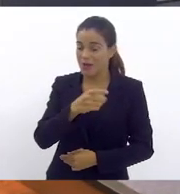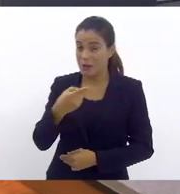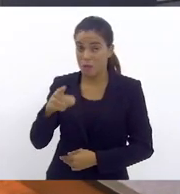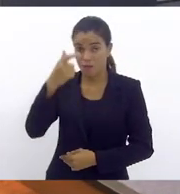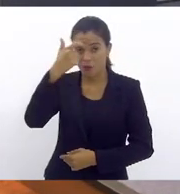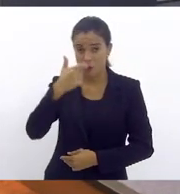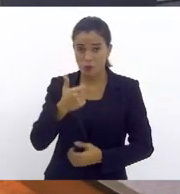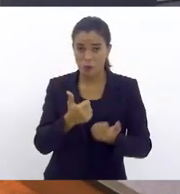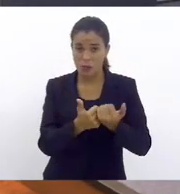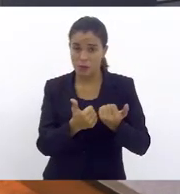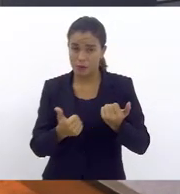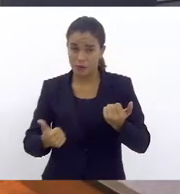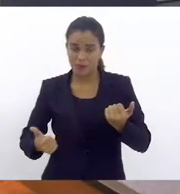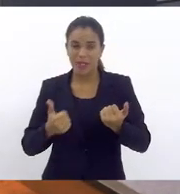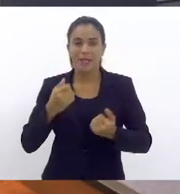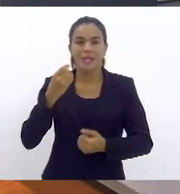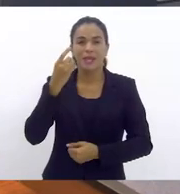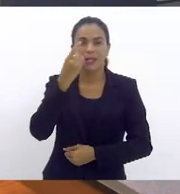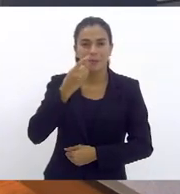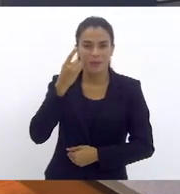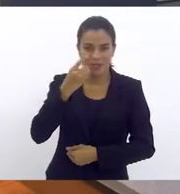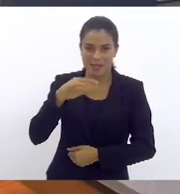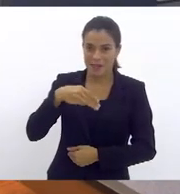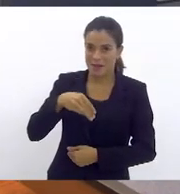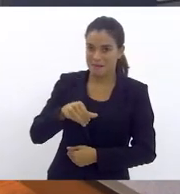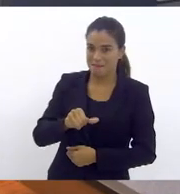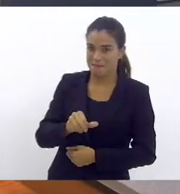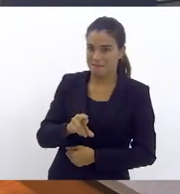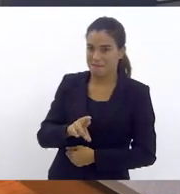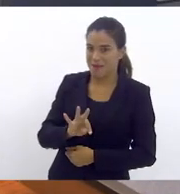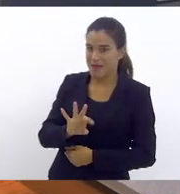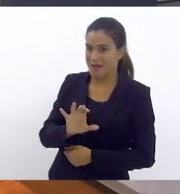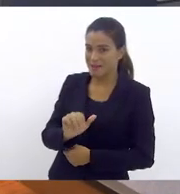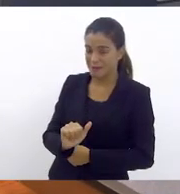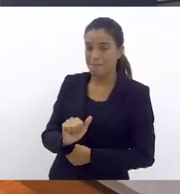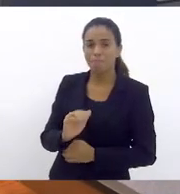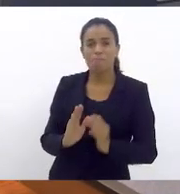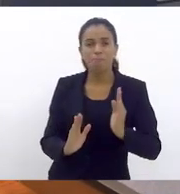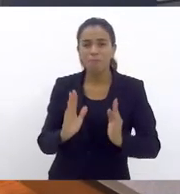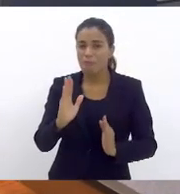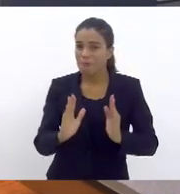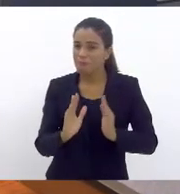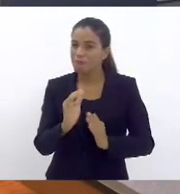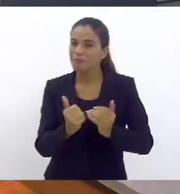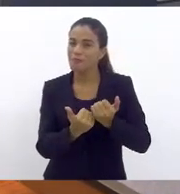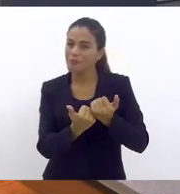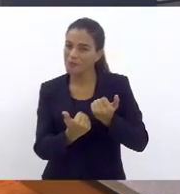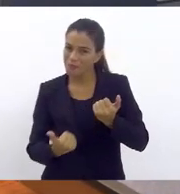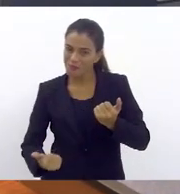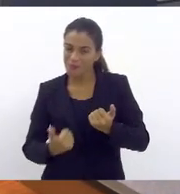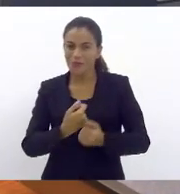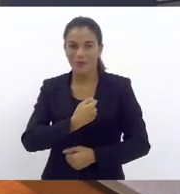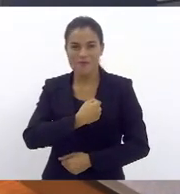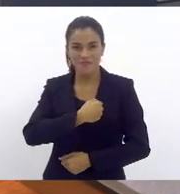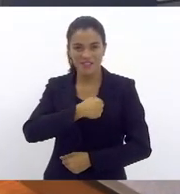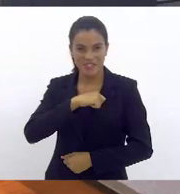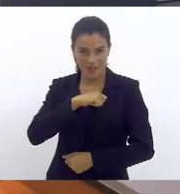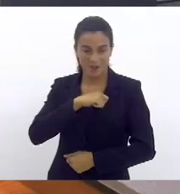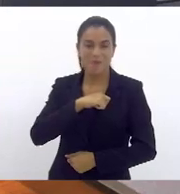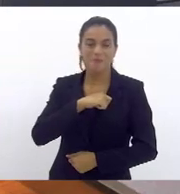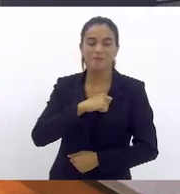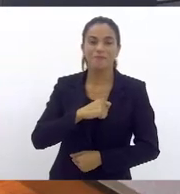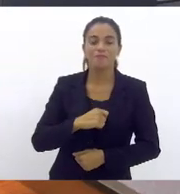do gabinete da deputada Marta Rocha mas participei enquanto estava na Assessoria fiscal né na confecção desse trabalho